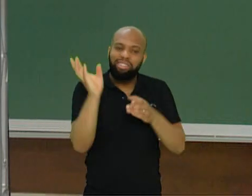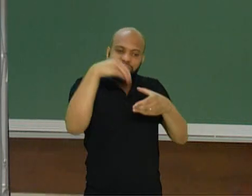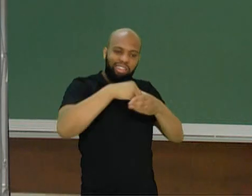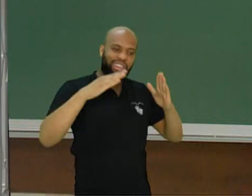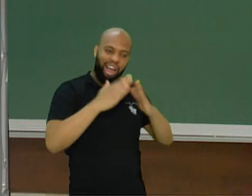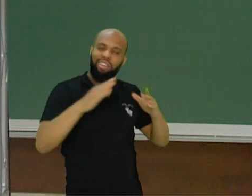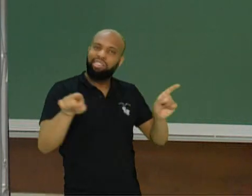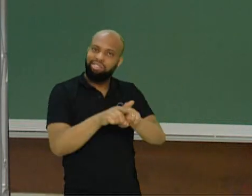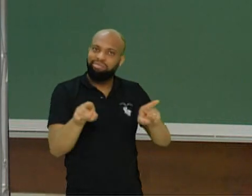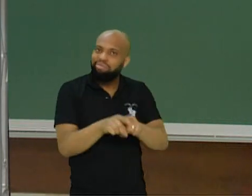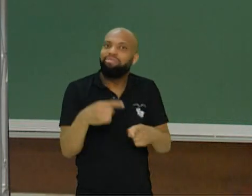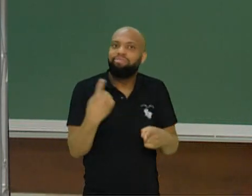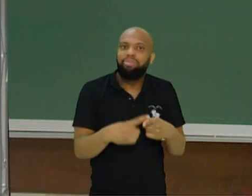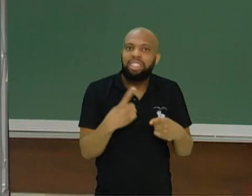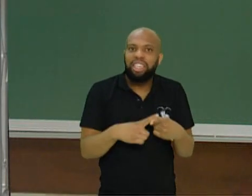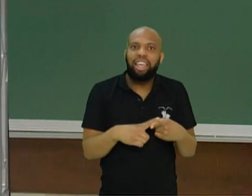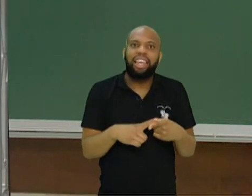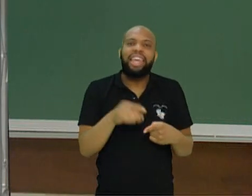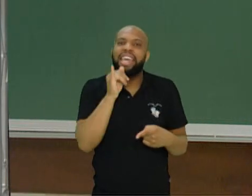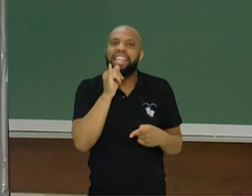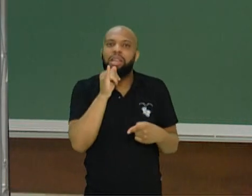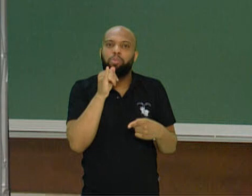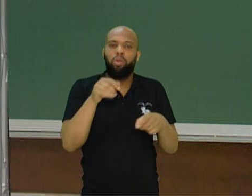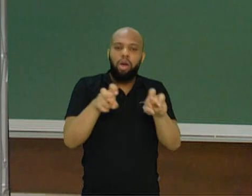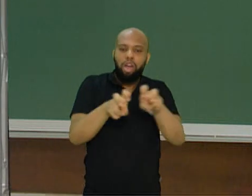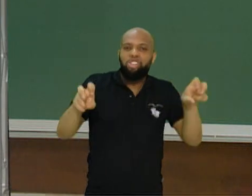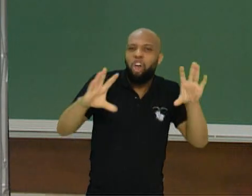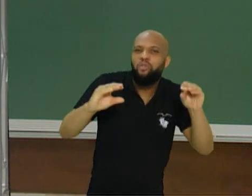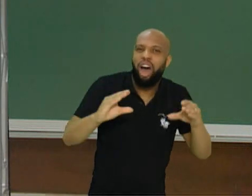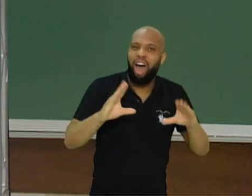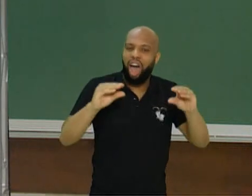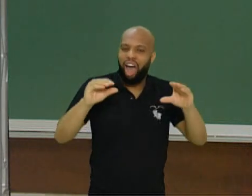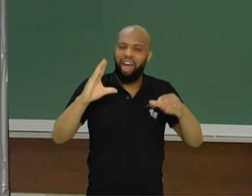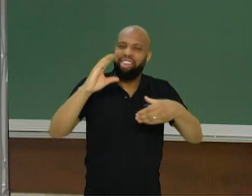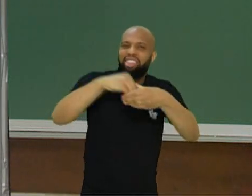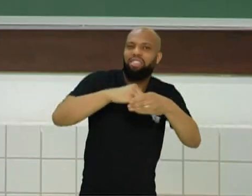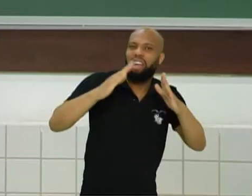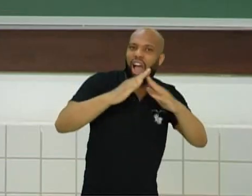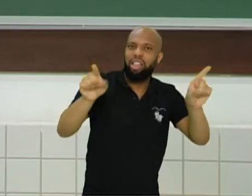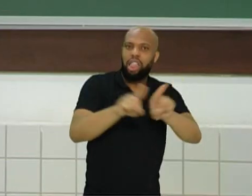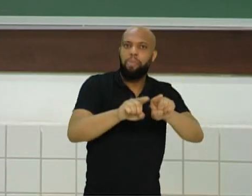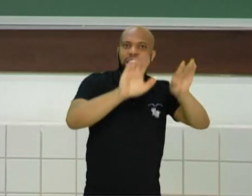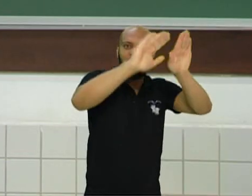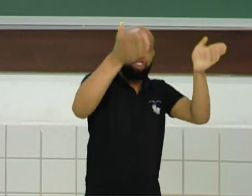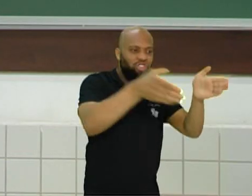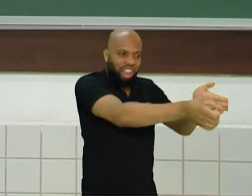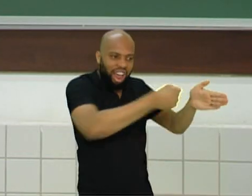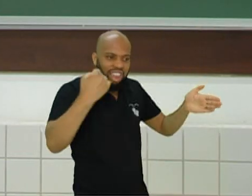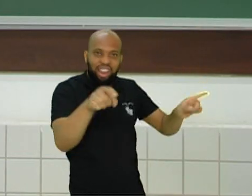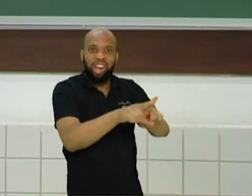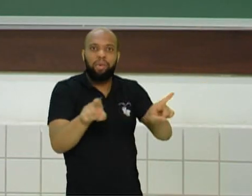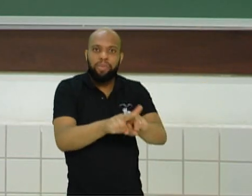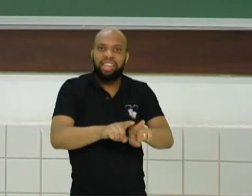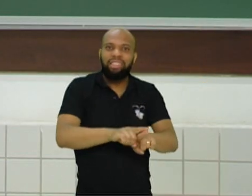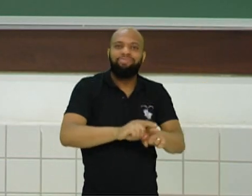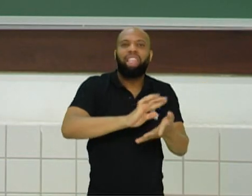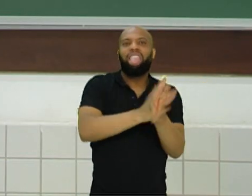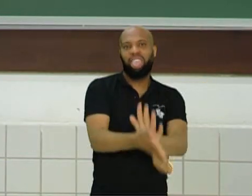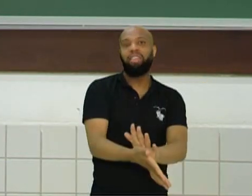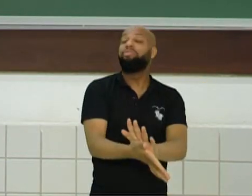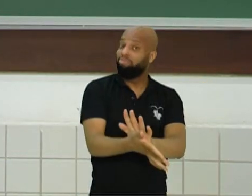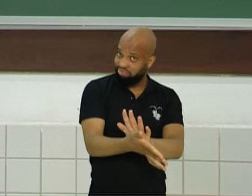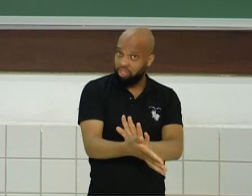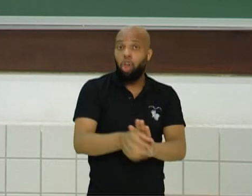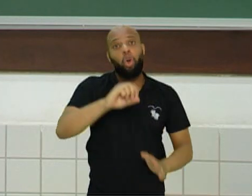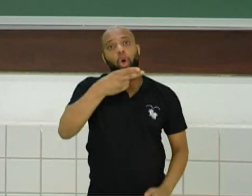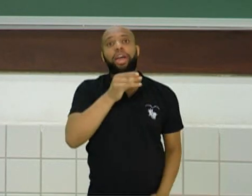né? Os móveis, os bens que ela tem dentro de casa, muitas vezes eles são levados ou são